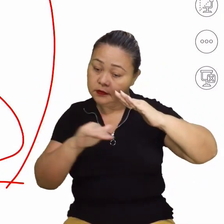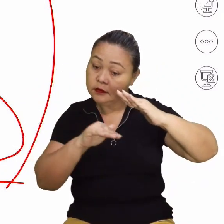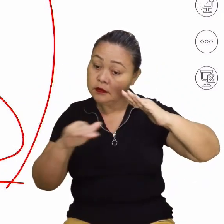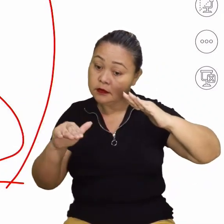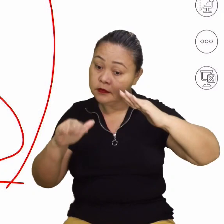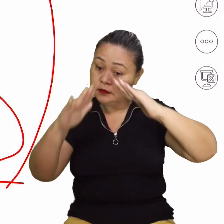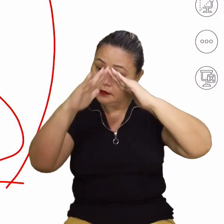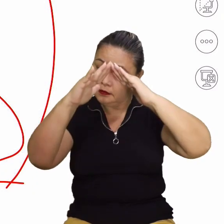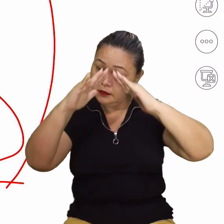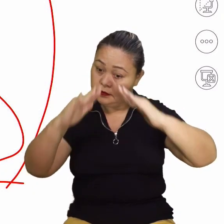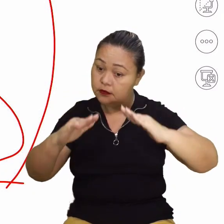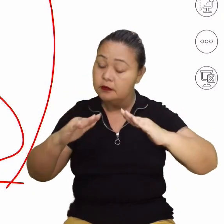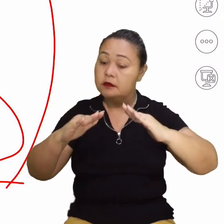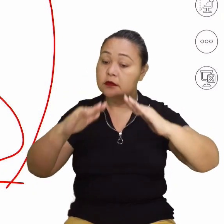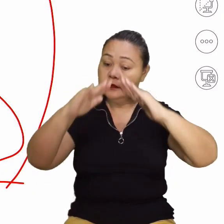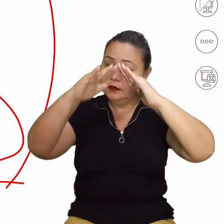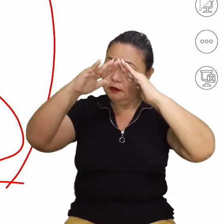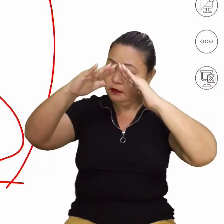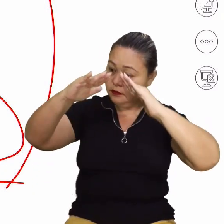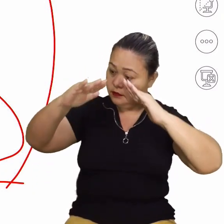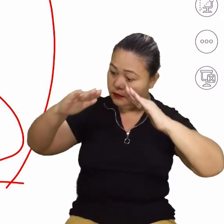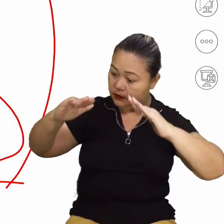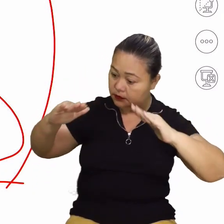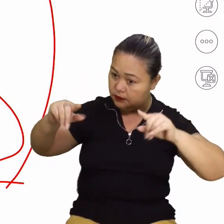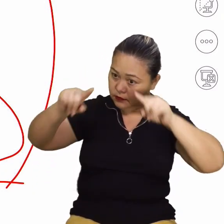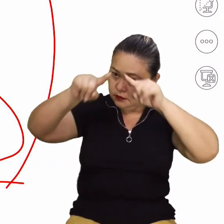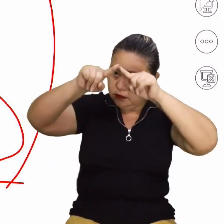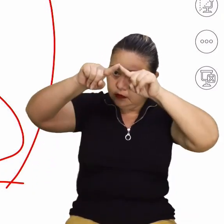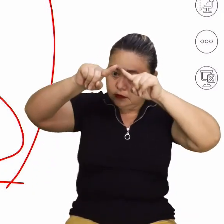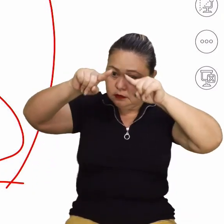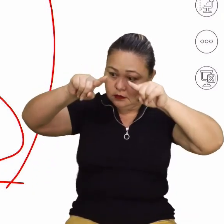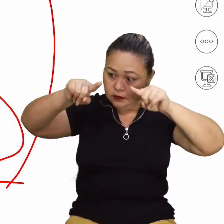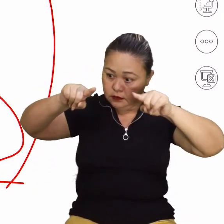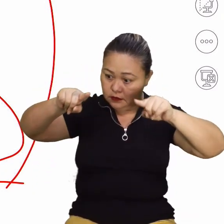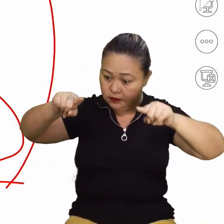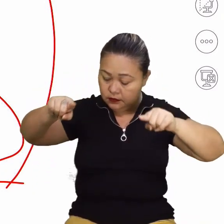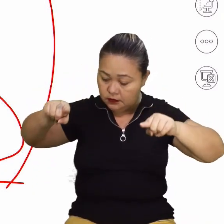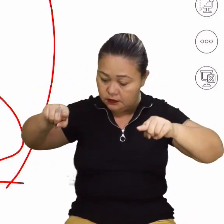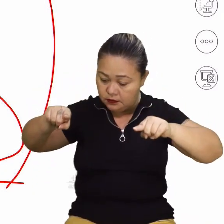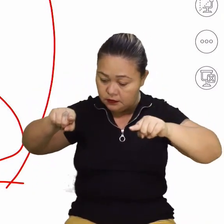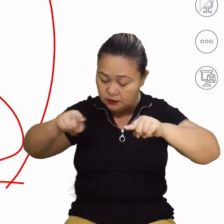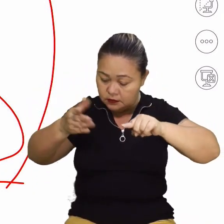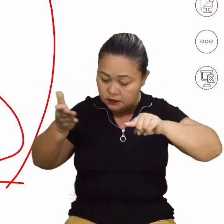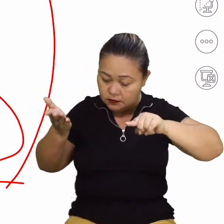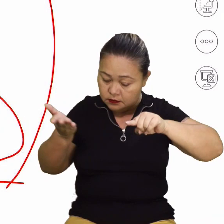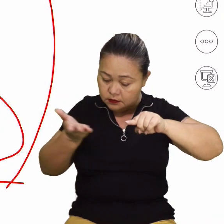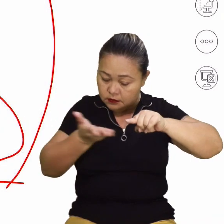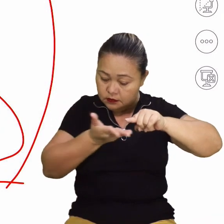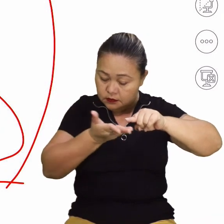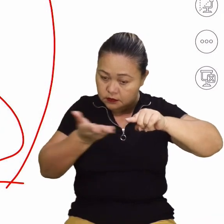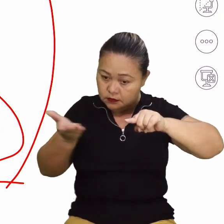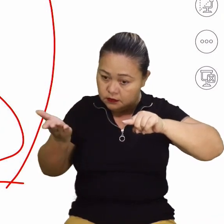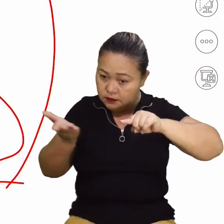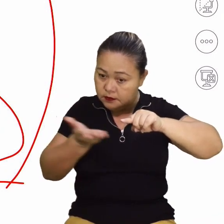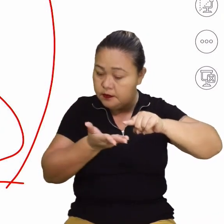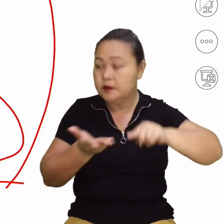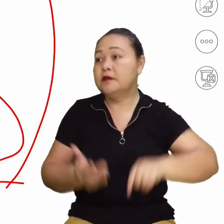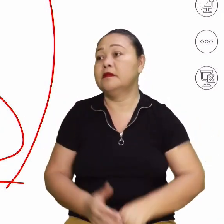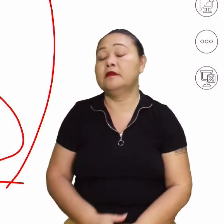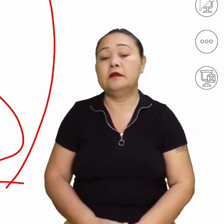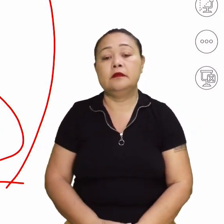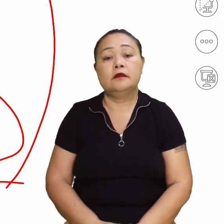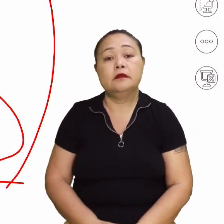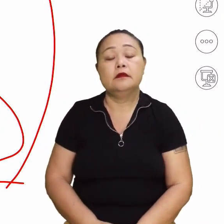natureza de pirâmide mesmo ela evidencia que ela é como é Aquela aquele aquela